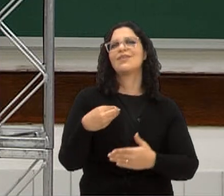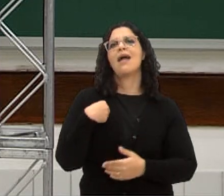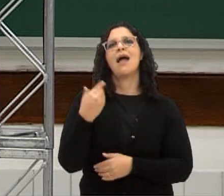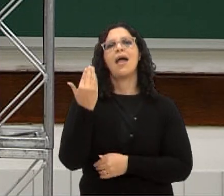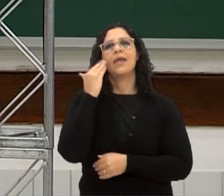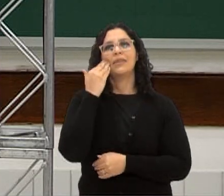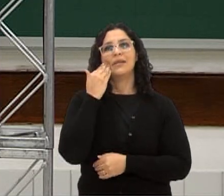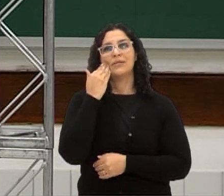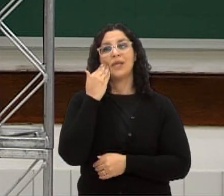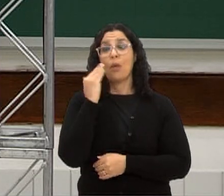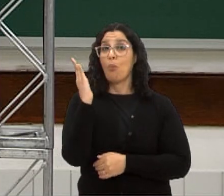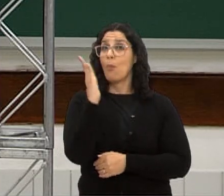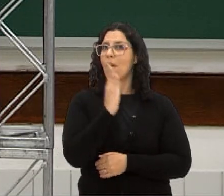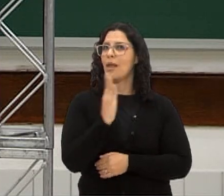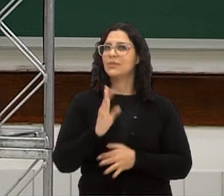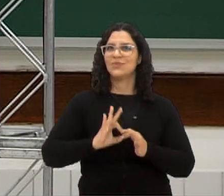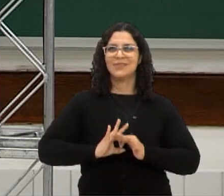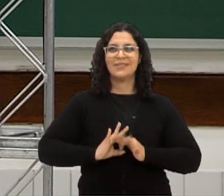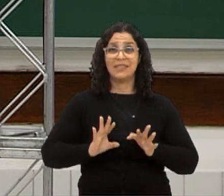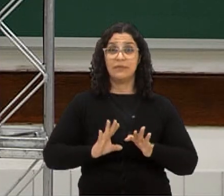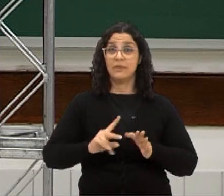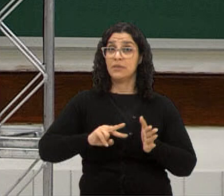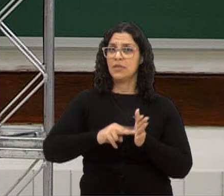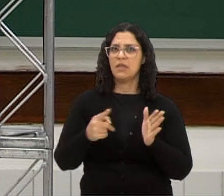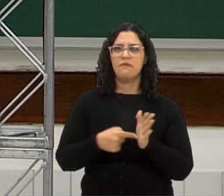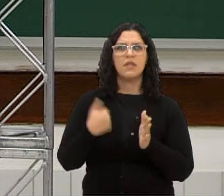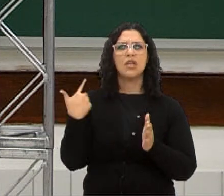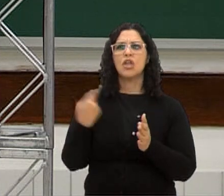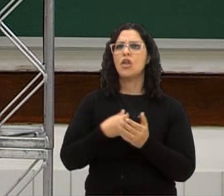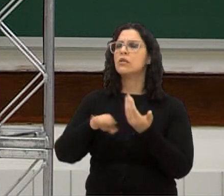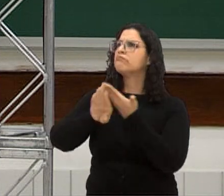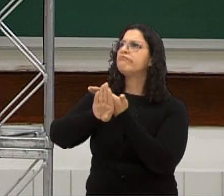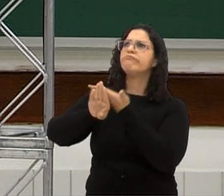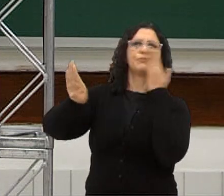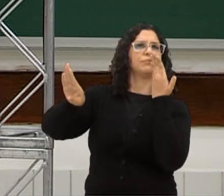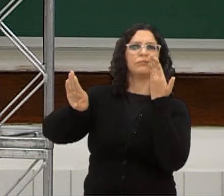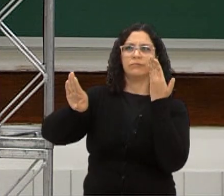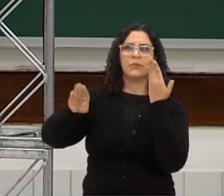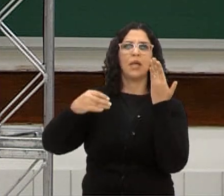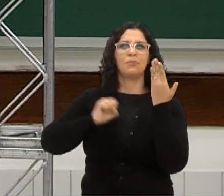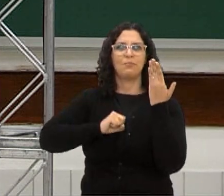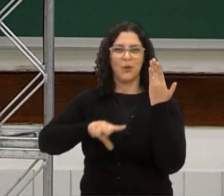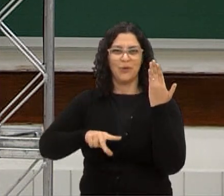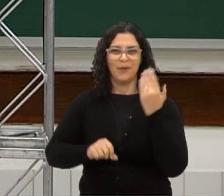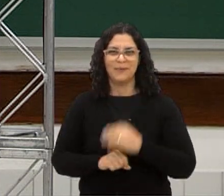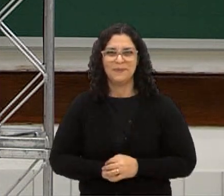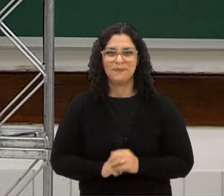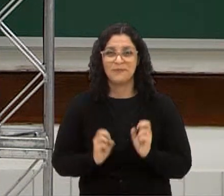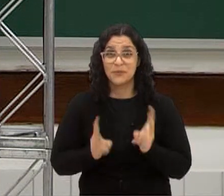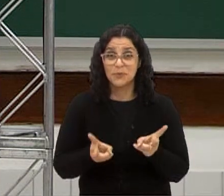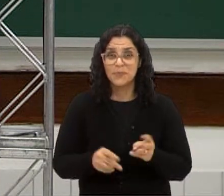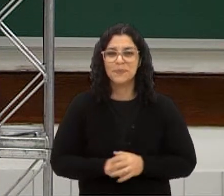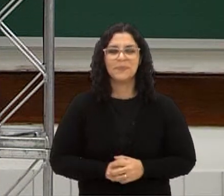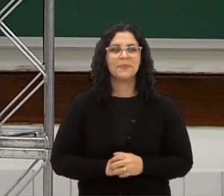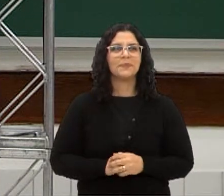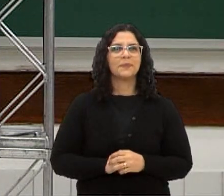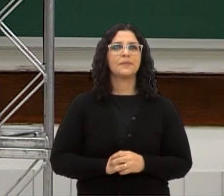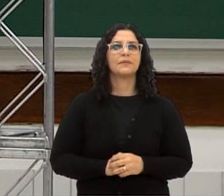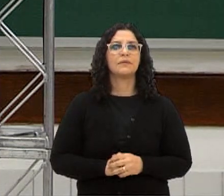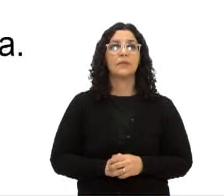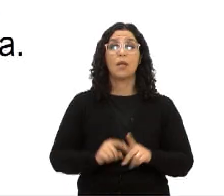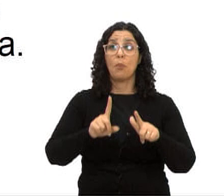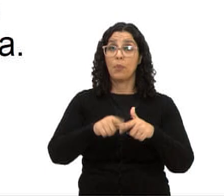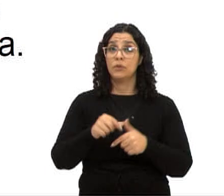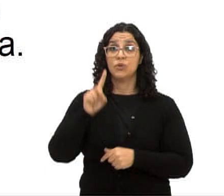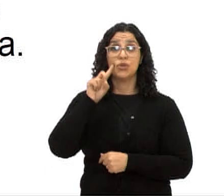de independência do Brasil, ou seja, essa ideia de rompimento com Portugal. Vamos em frente?